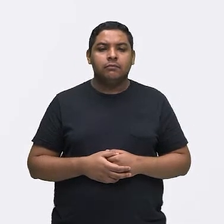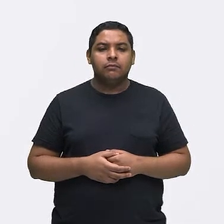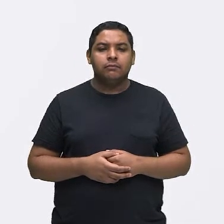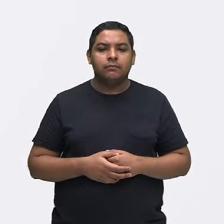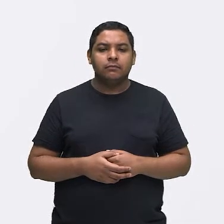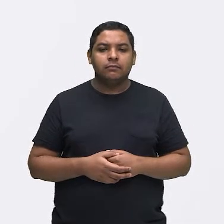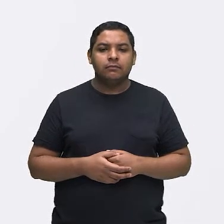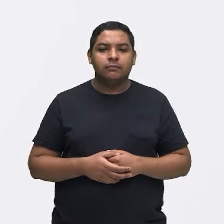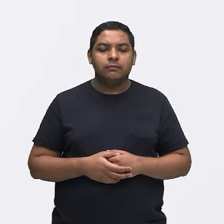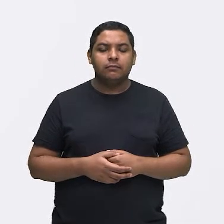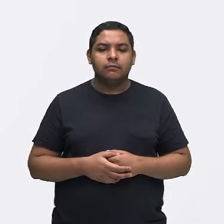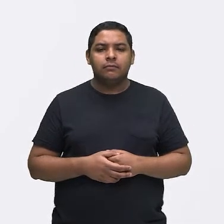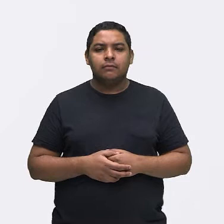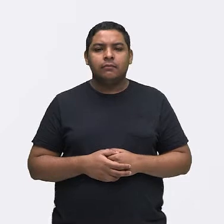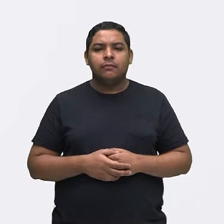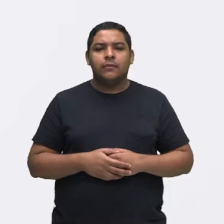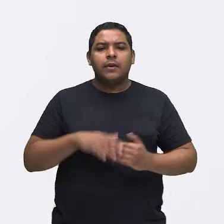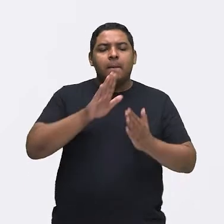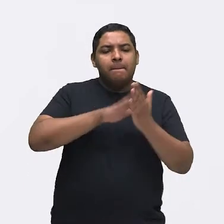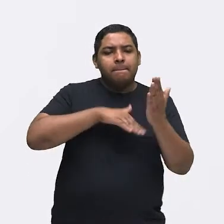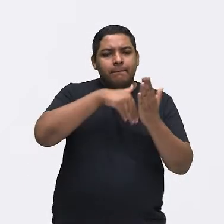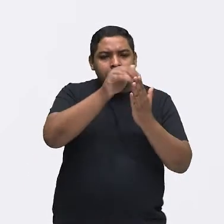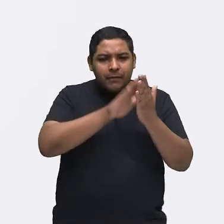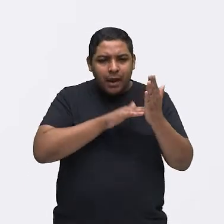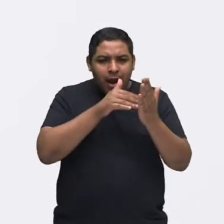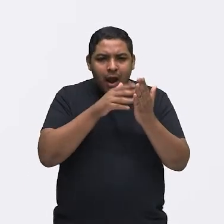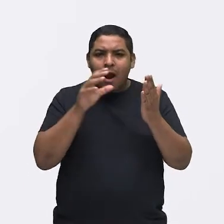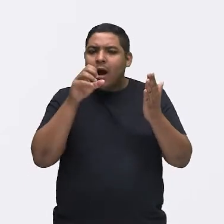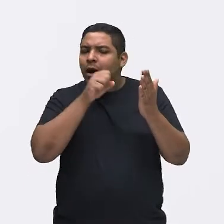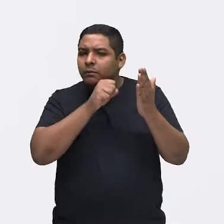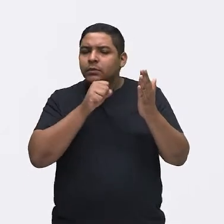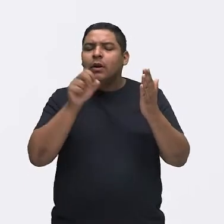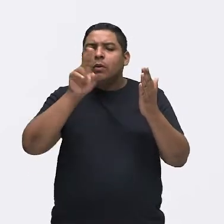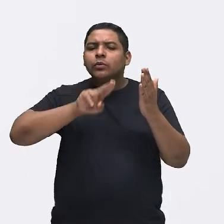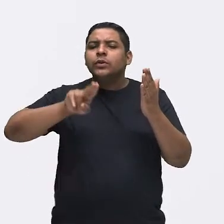pinceladas rápidas é utilizada numa